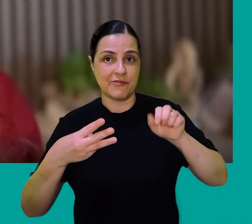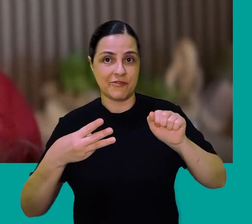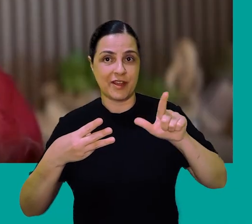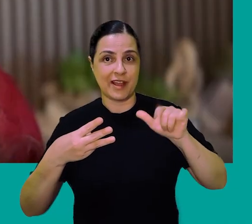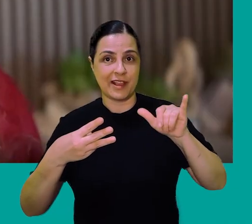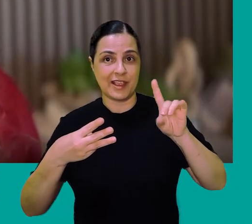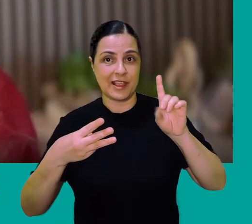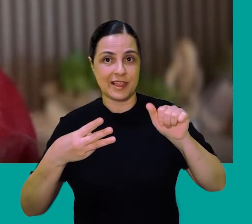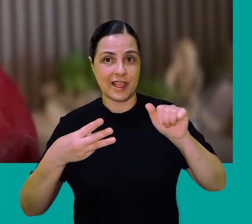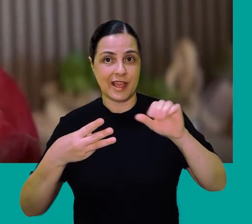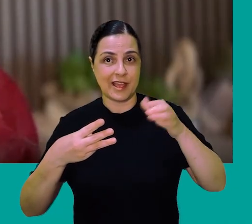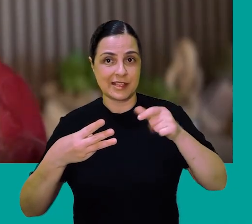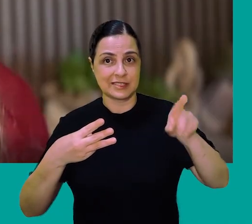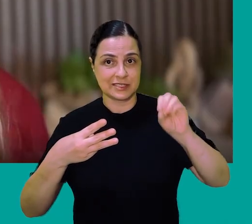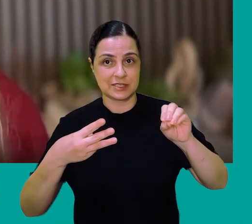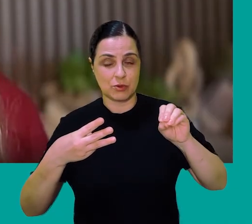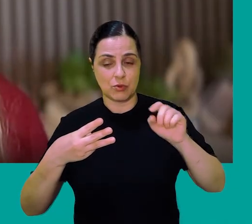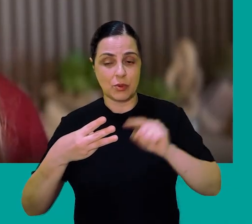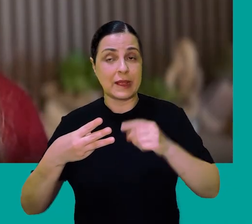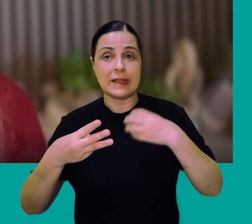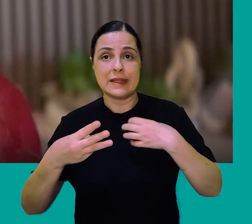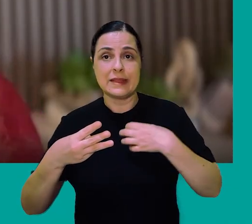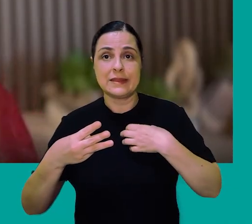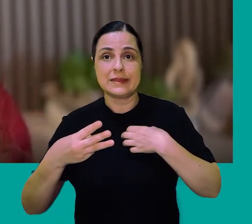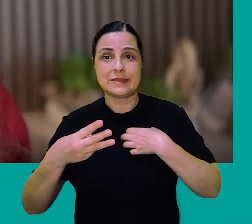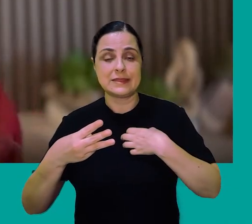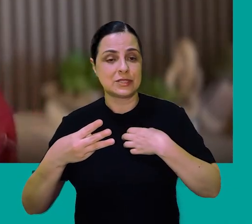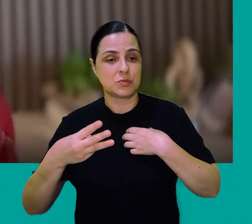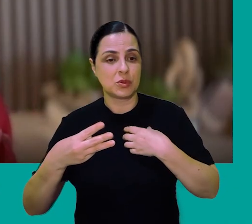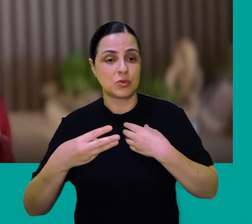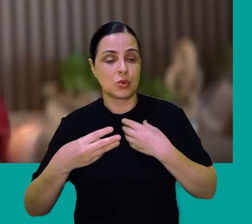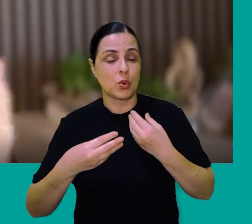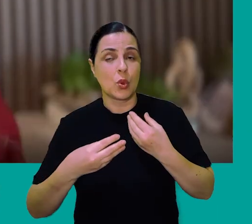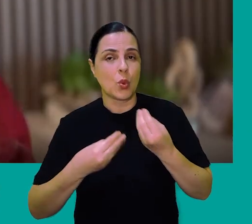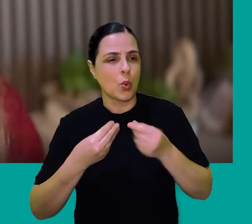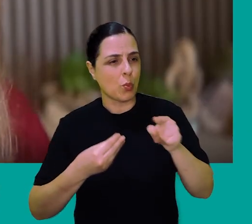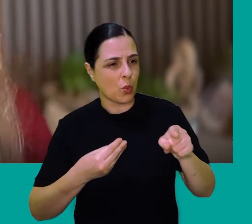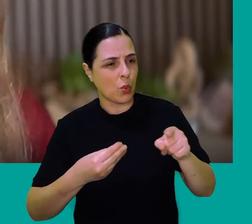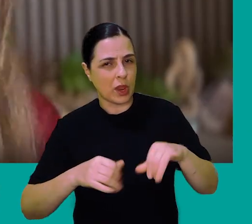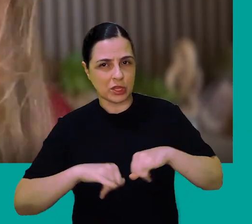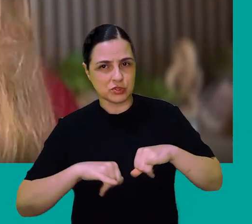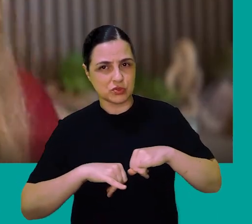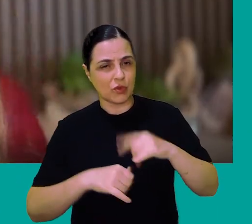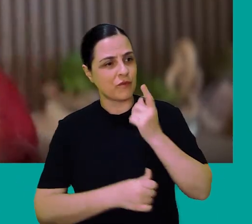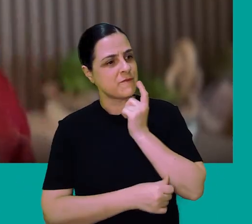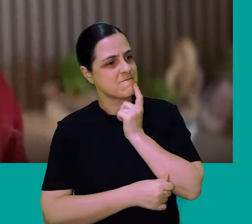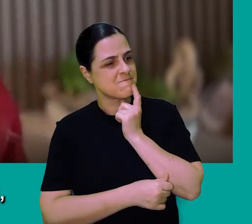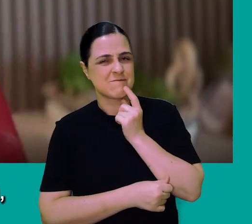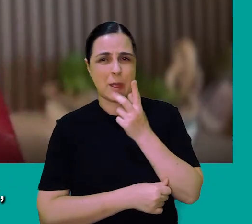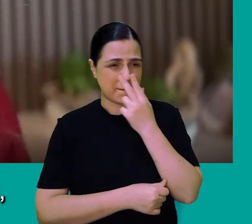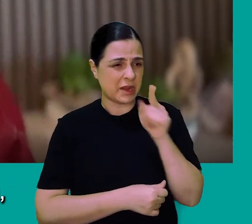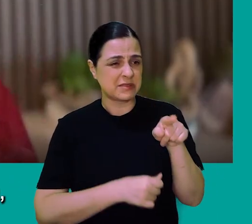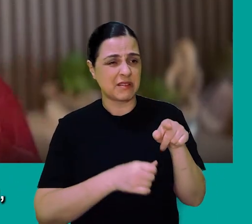olhar o campo da intenção, que é tentar minimizar essa dor, porque às vezes é muito difícil para a gente, aceitar que a gente faz, né? Olhar no espelho e falar,